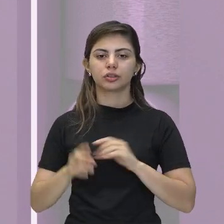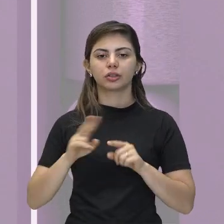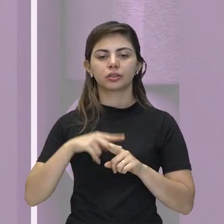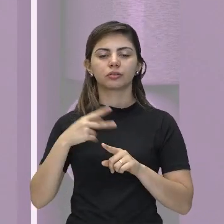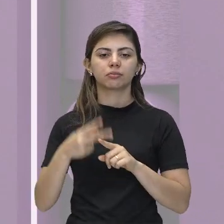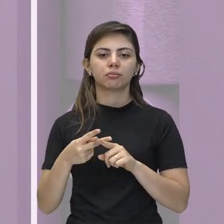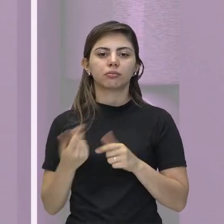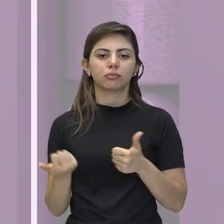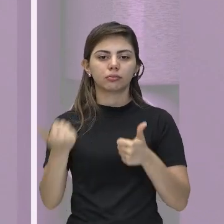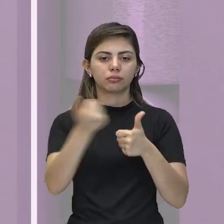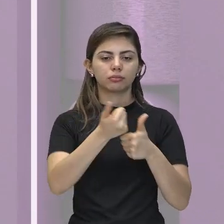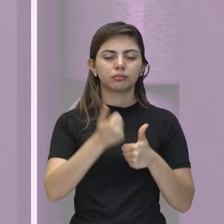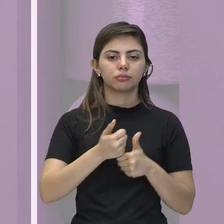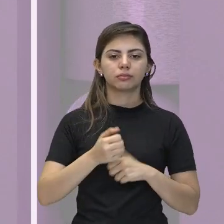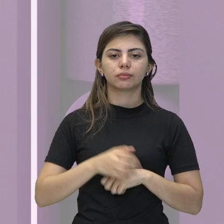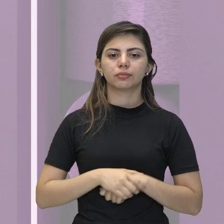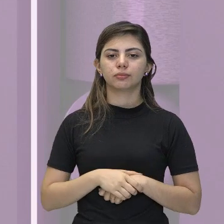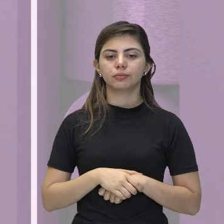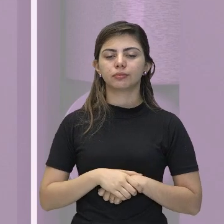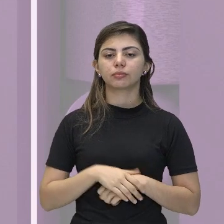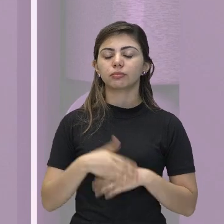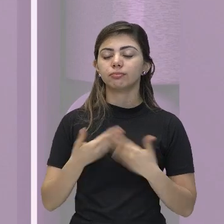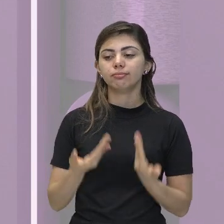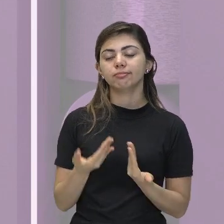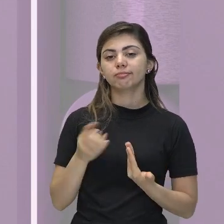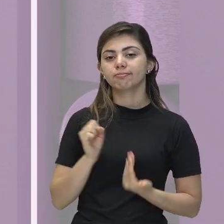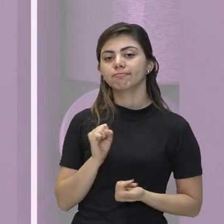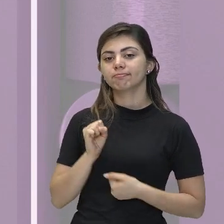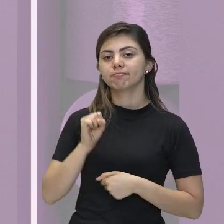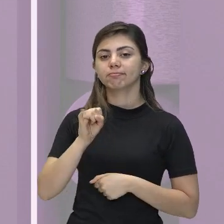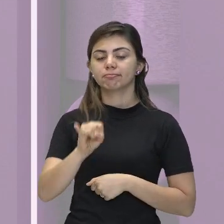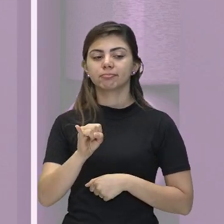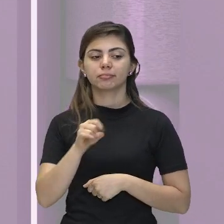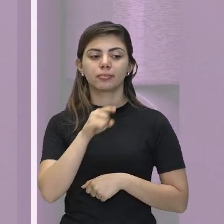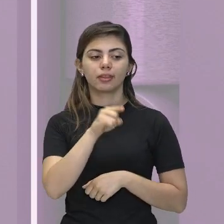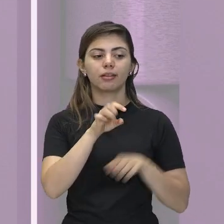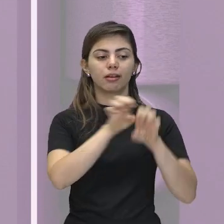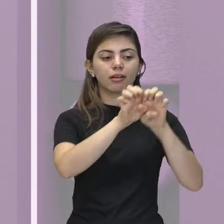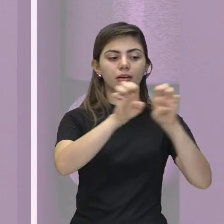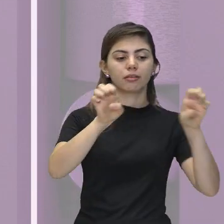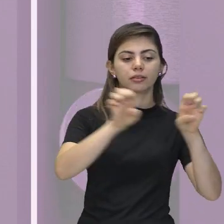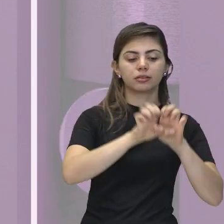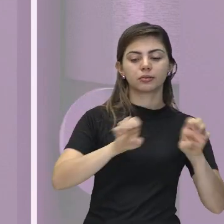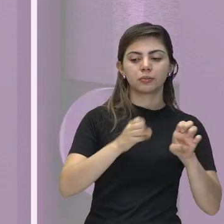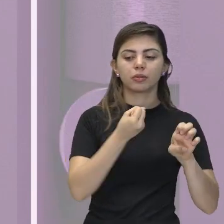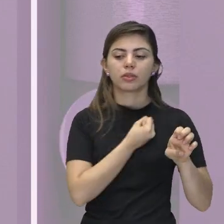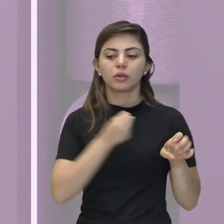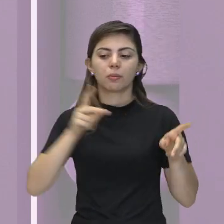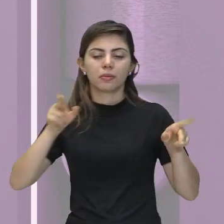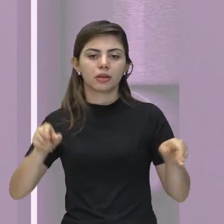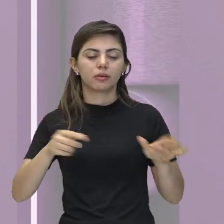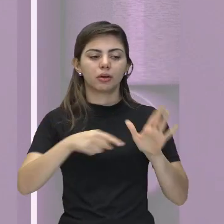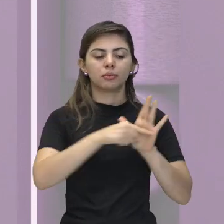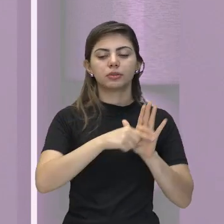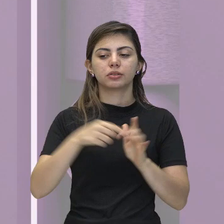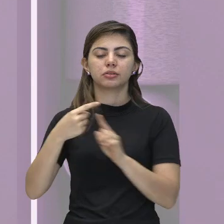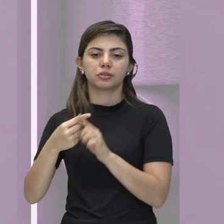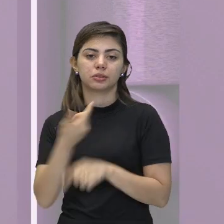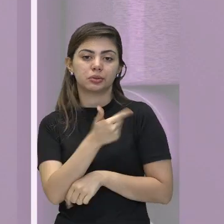valor da outra. Caso as nossas equações não possuam termos